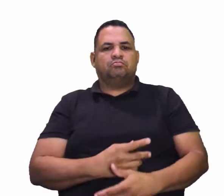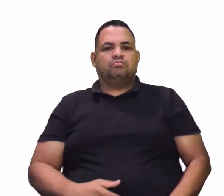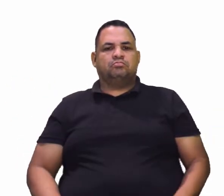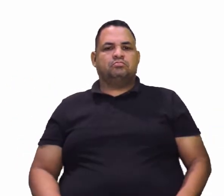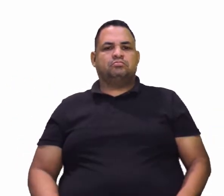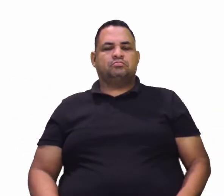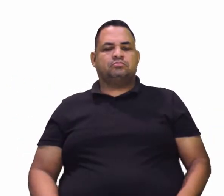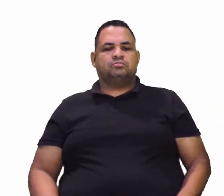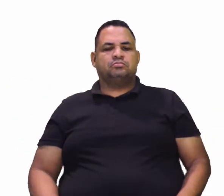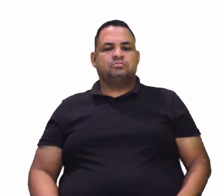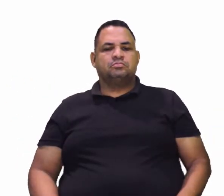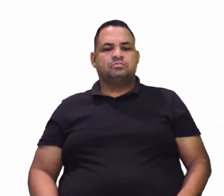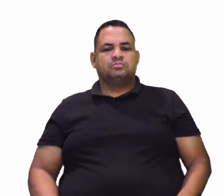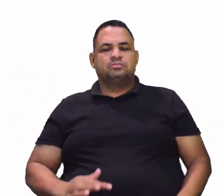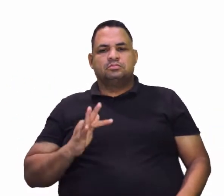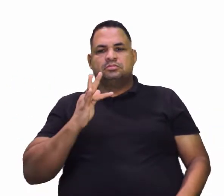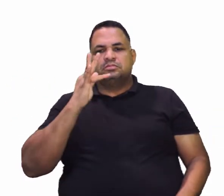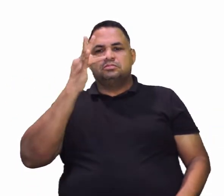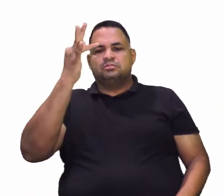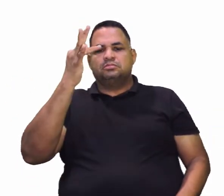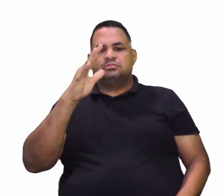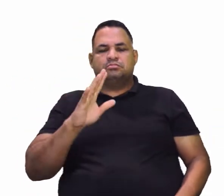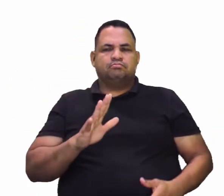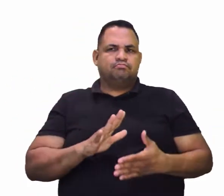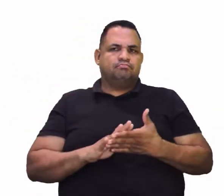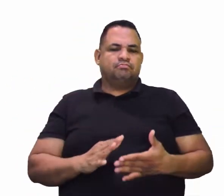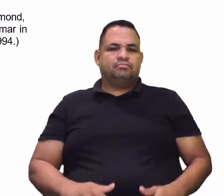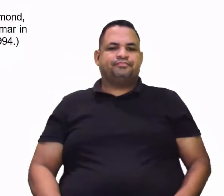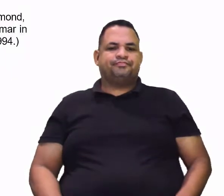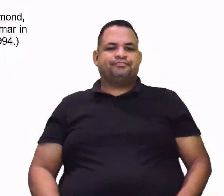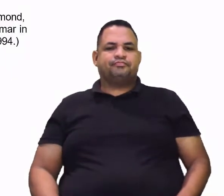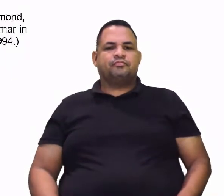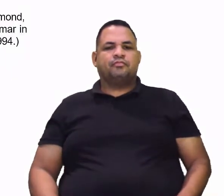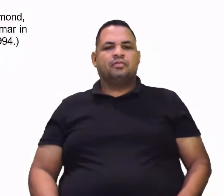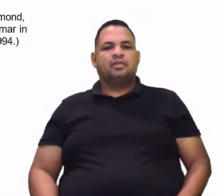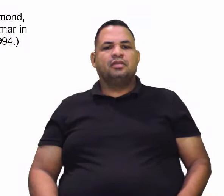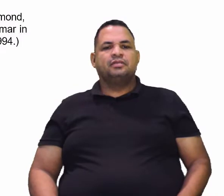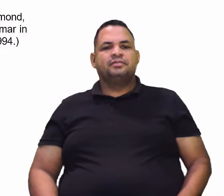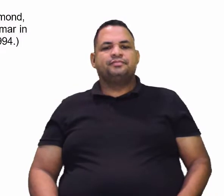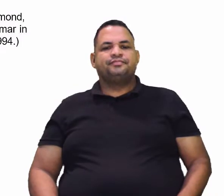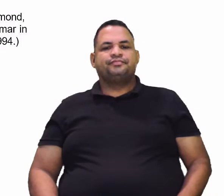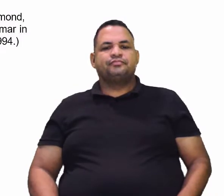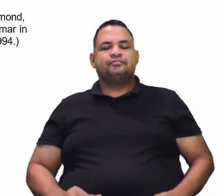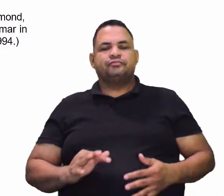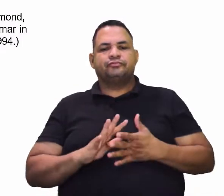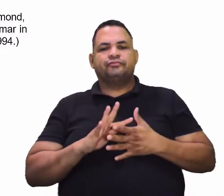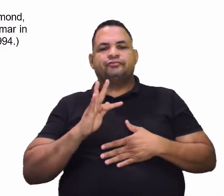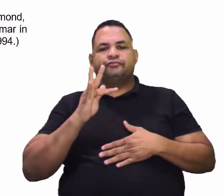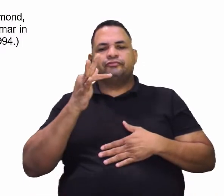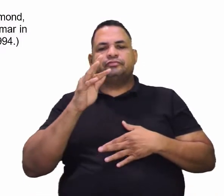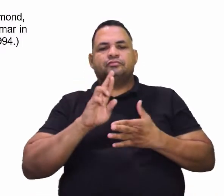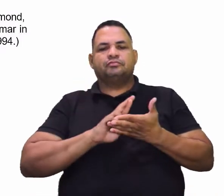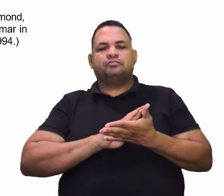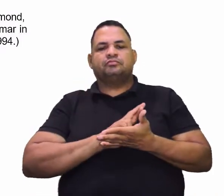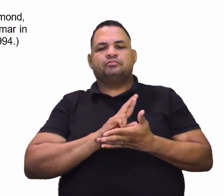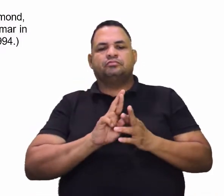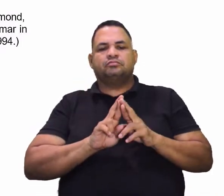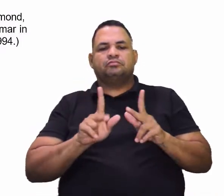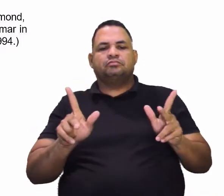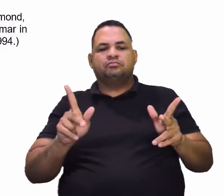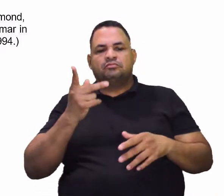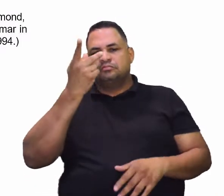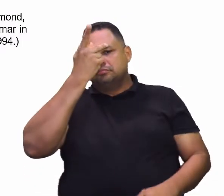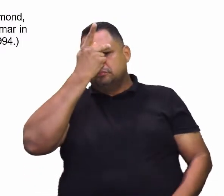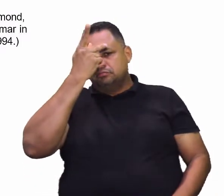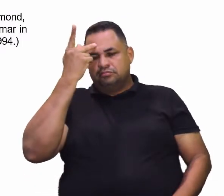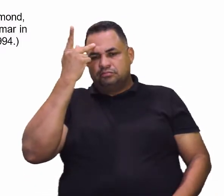acontecer. E aí, então, esse é um futuro mais incerto. Vamos agora ver um futuro diferente? Olha só, uma pessoa